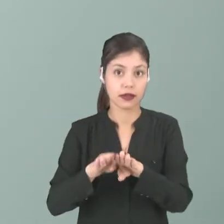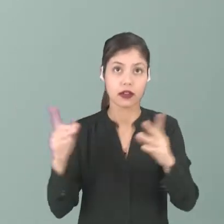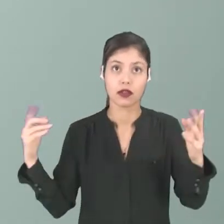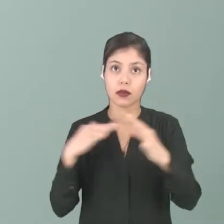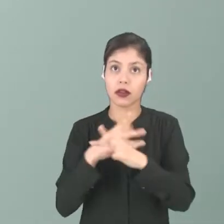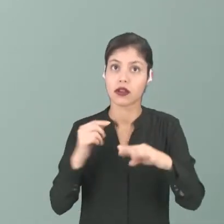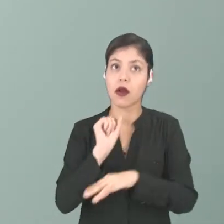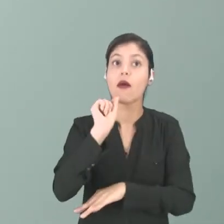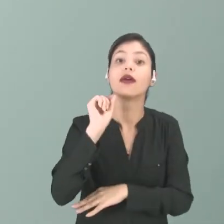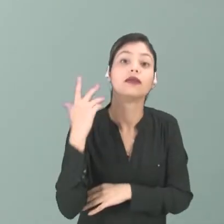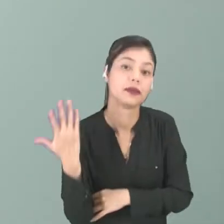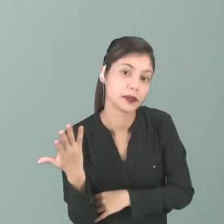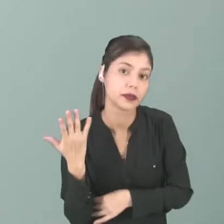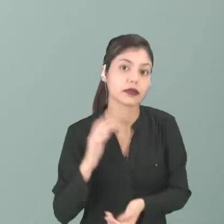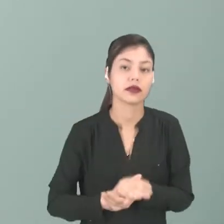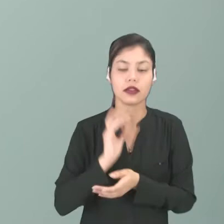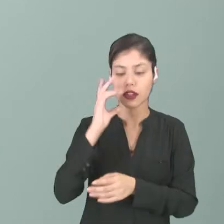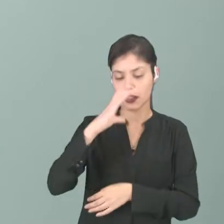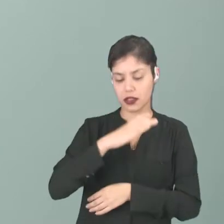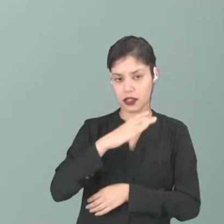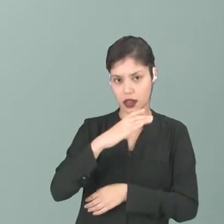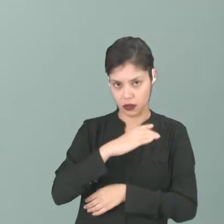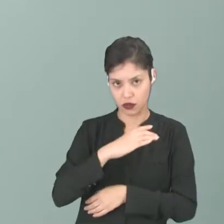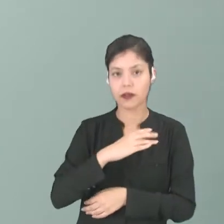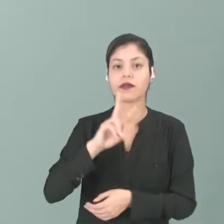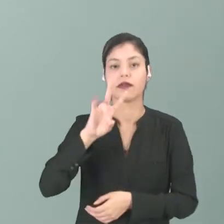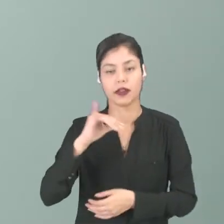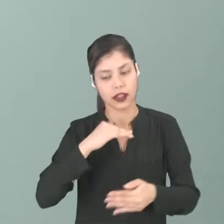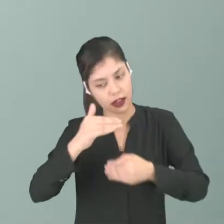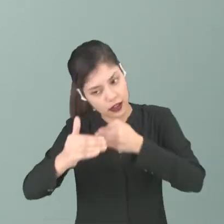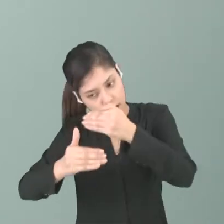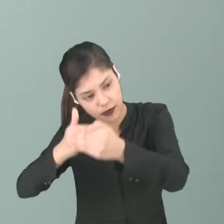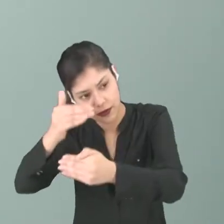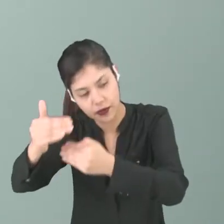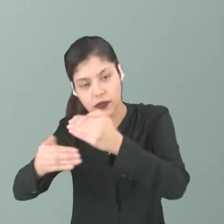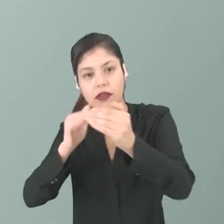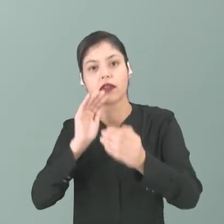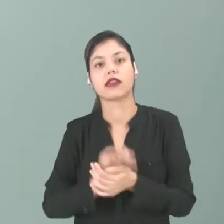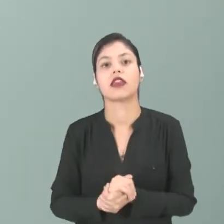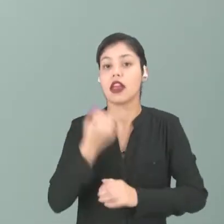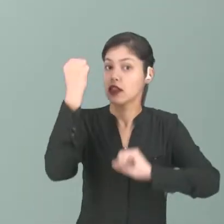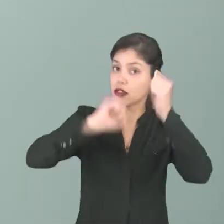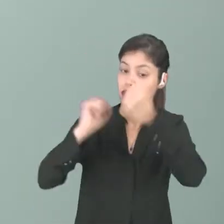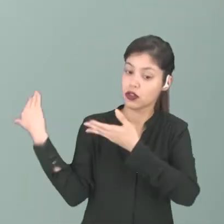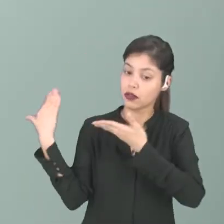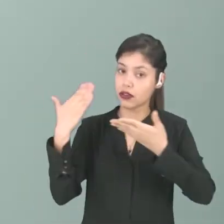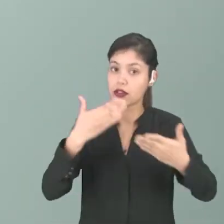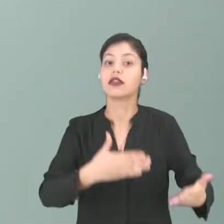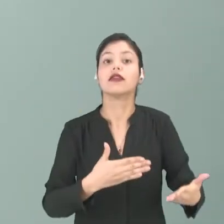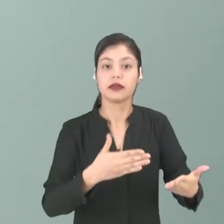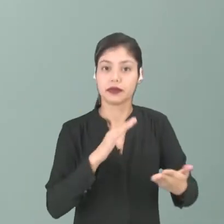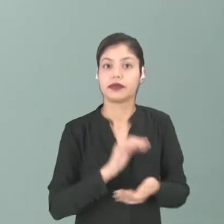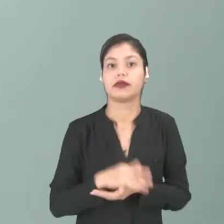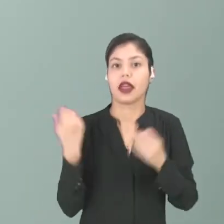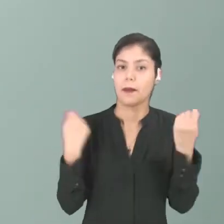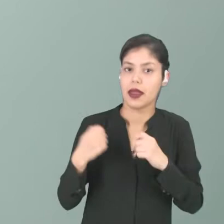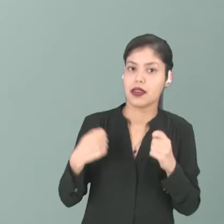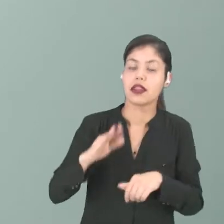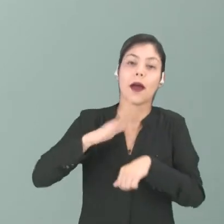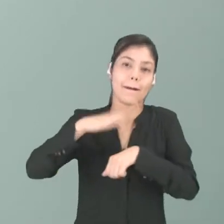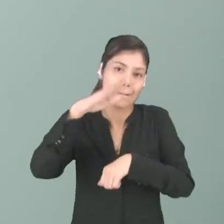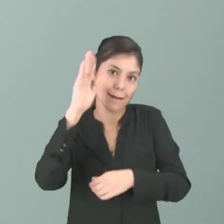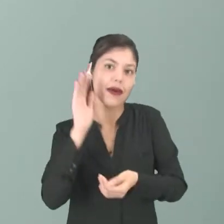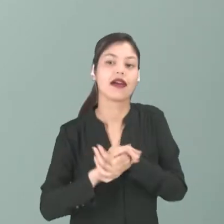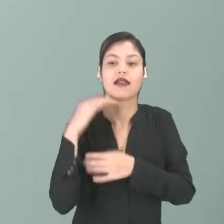urbanização, consequentemente, as cidades vão estar sendo desenvolvendo, as indústrias vão chegando, necessitam de mais